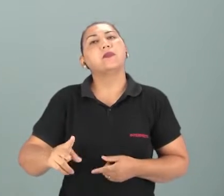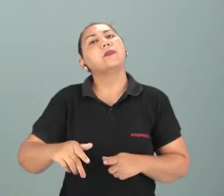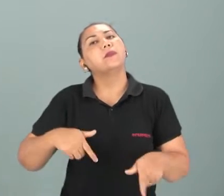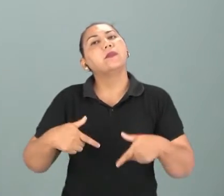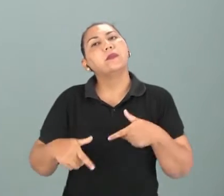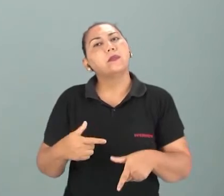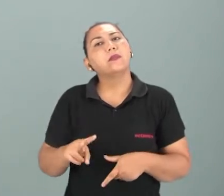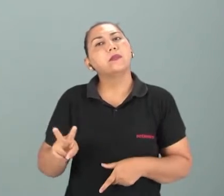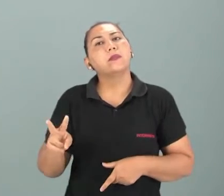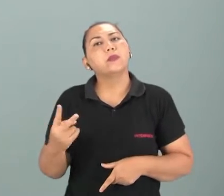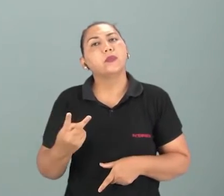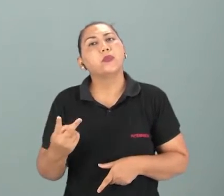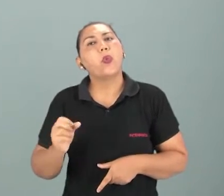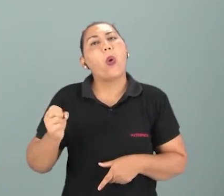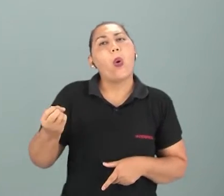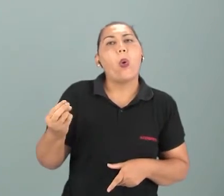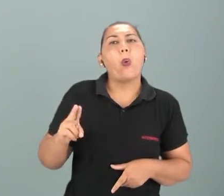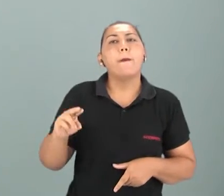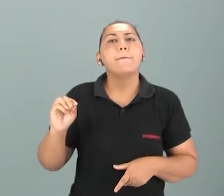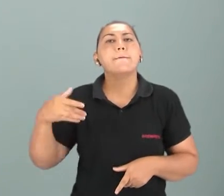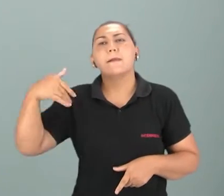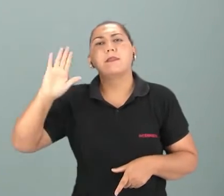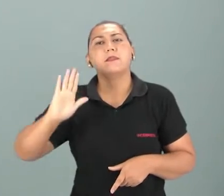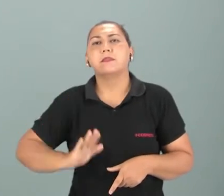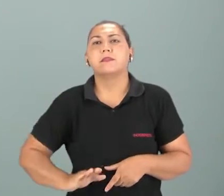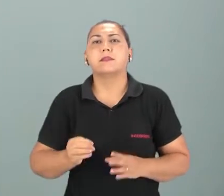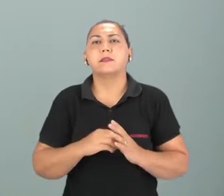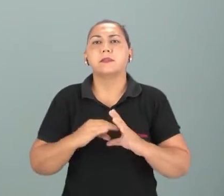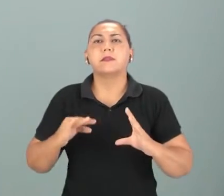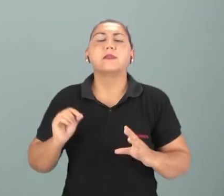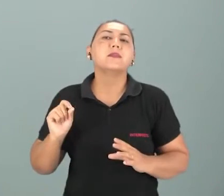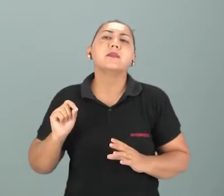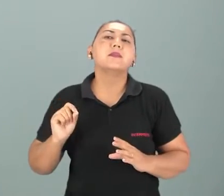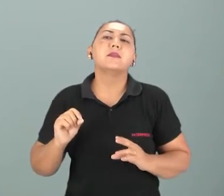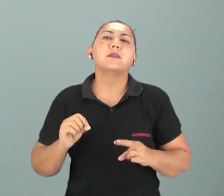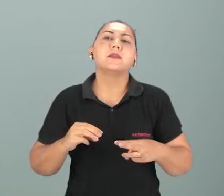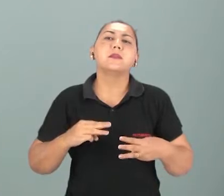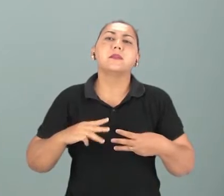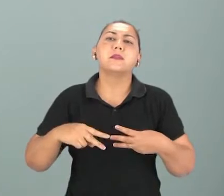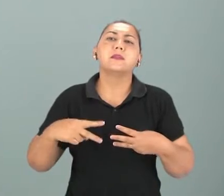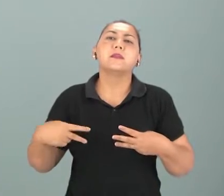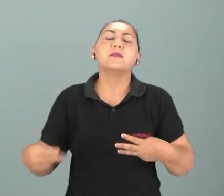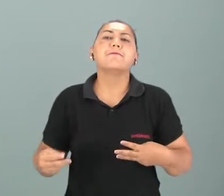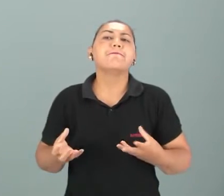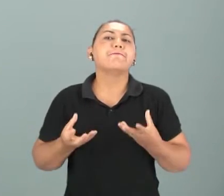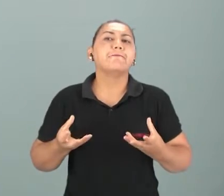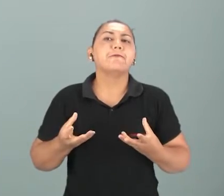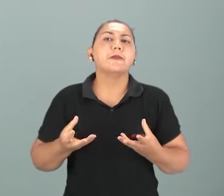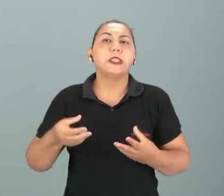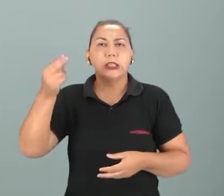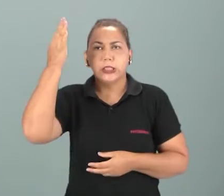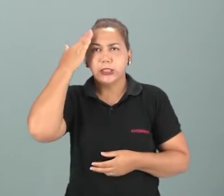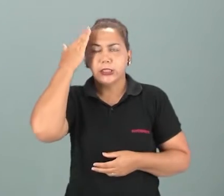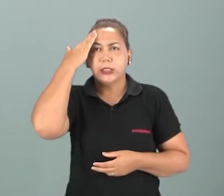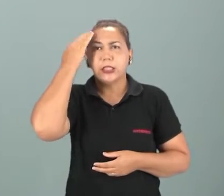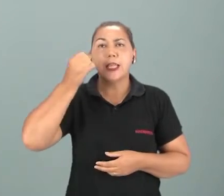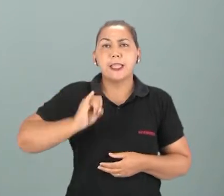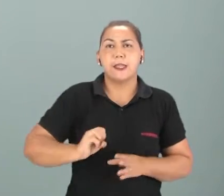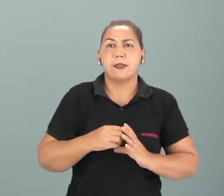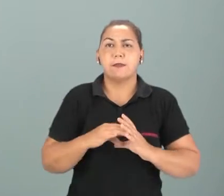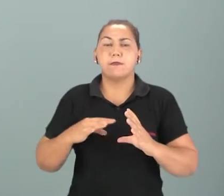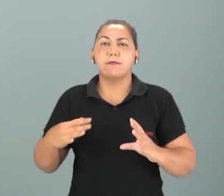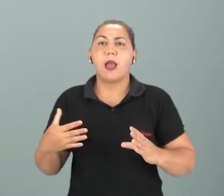então com 2 ou mais características. O que o Mendel ele queria? Ele queria entender se essas características elas